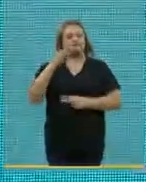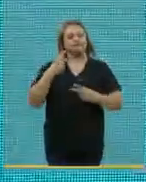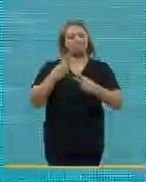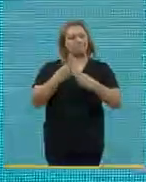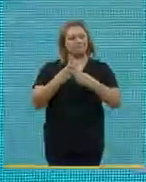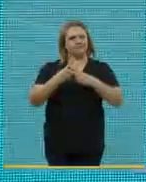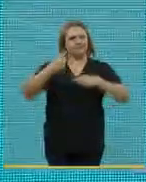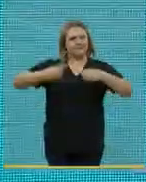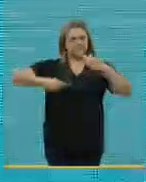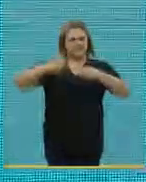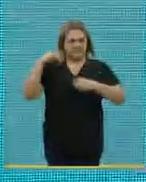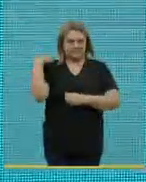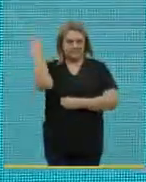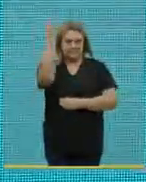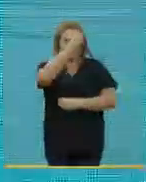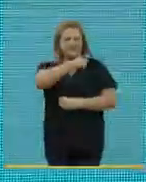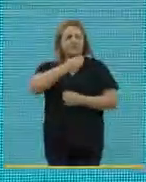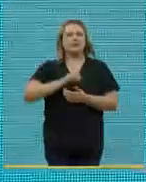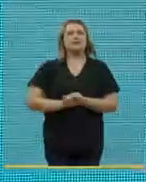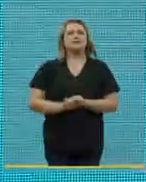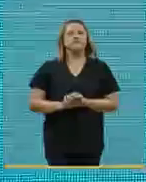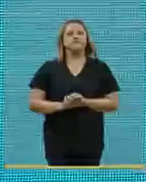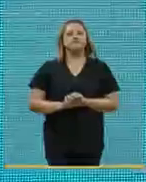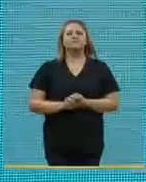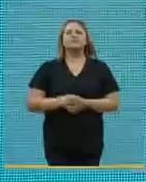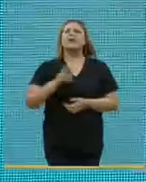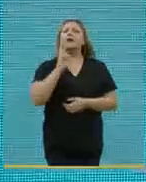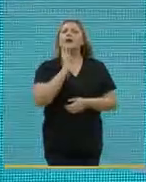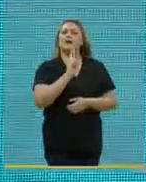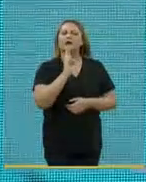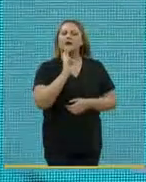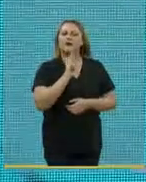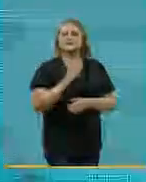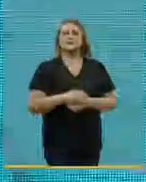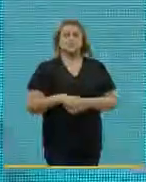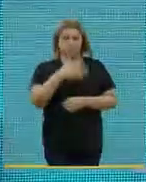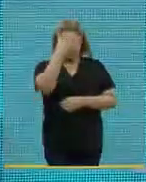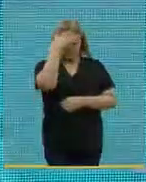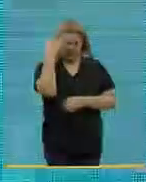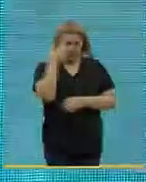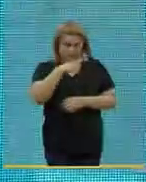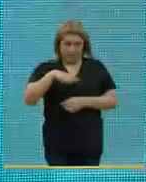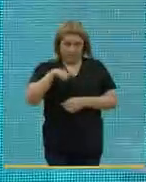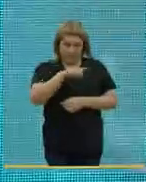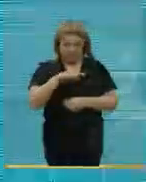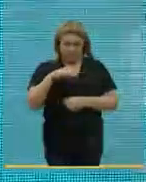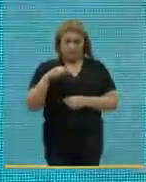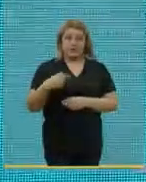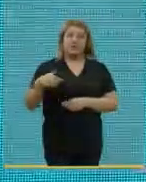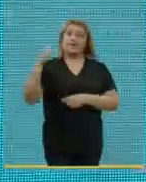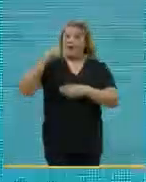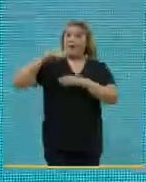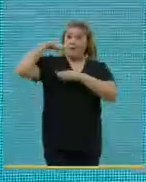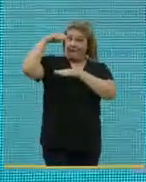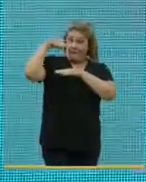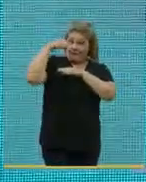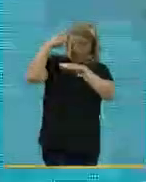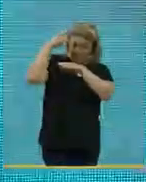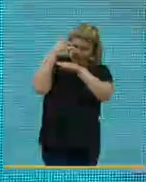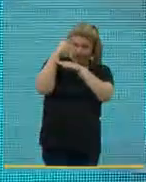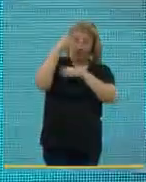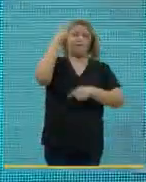aparecida um recado aos assessores dos candidatos é proibido fazer filmagens e fotos com câmeras e